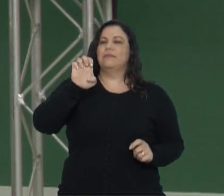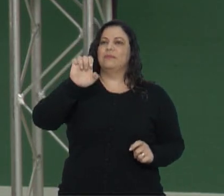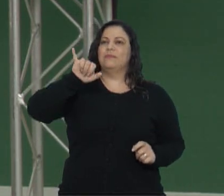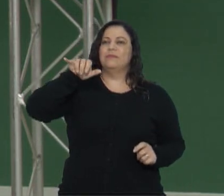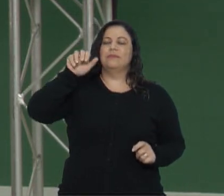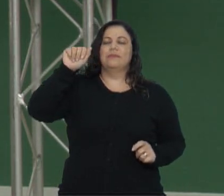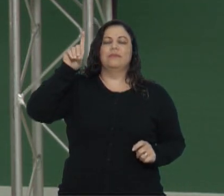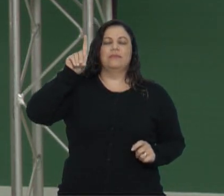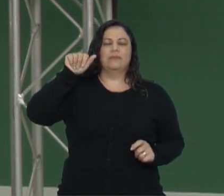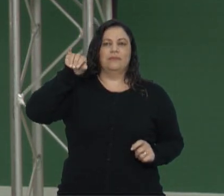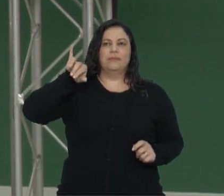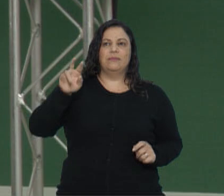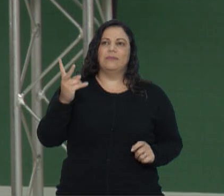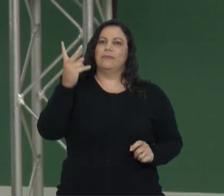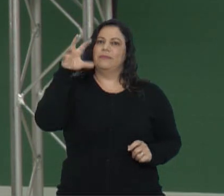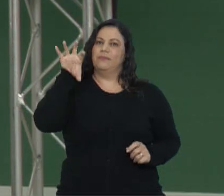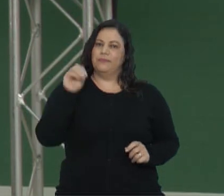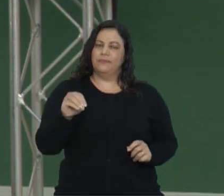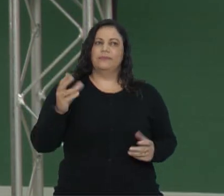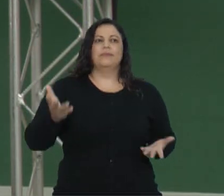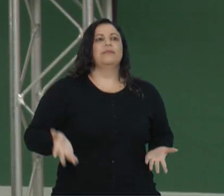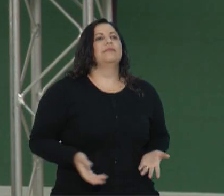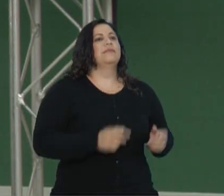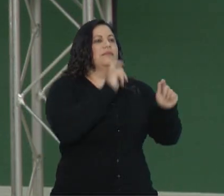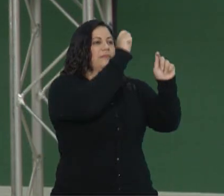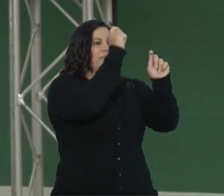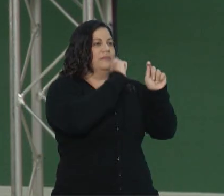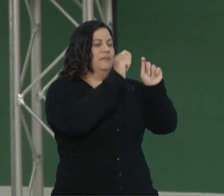ele queria fazer questão de levar o mestre Ataíde.